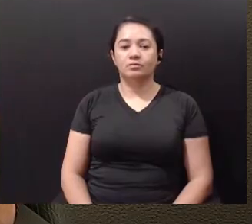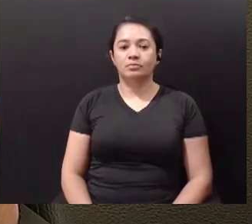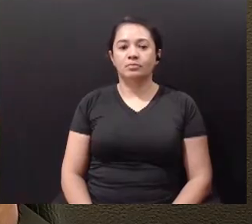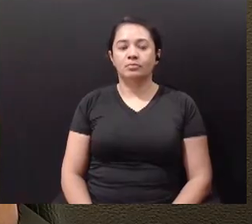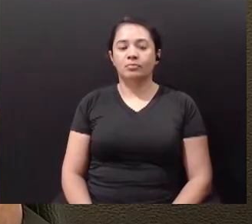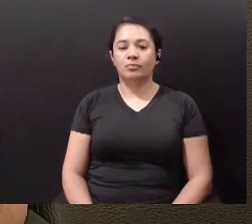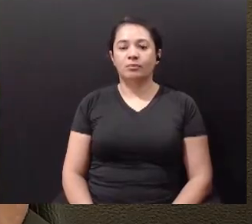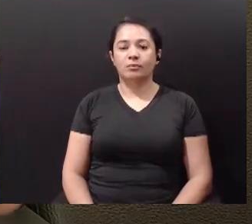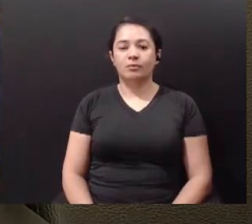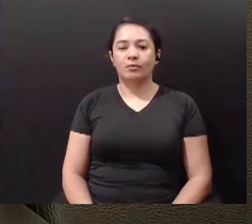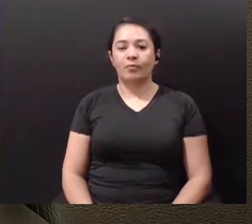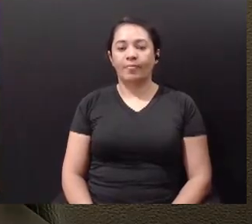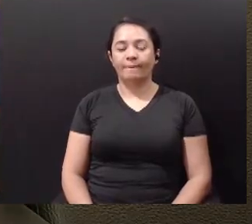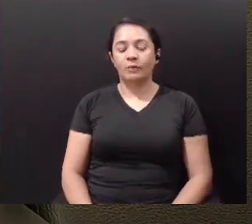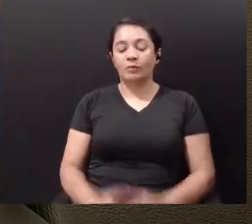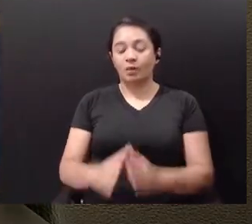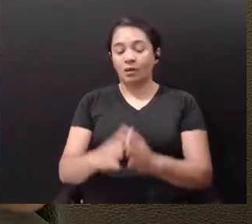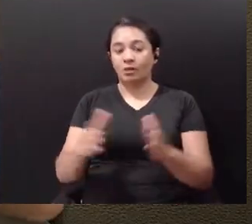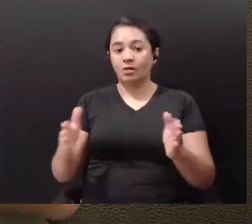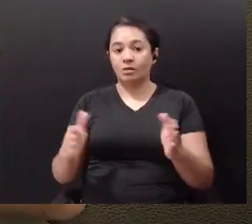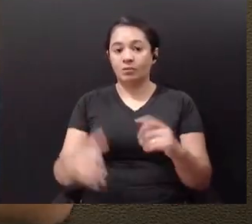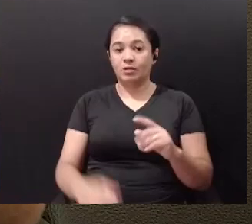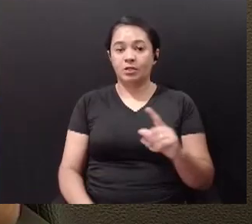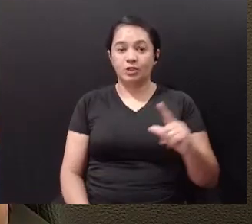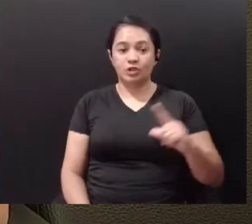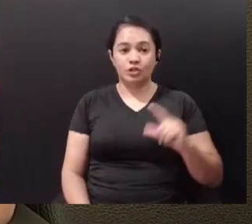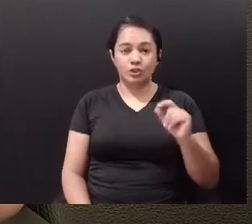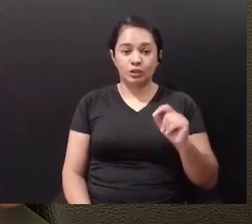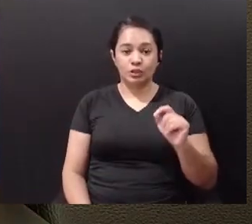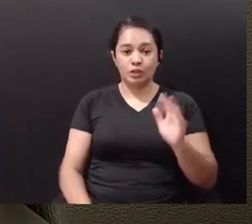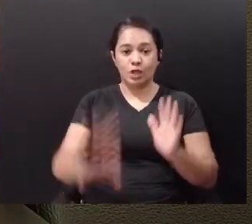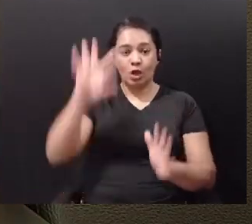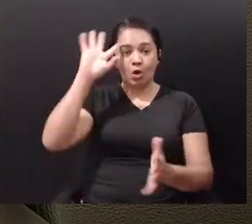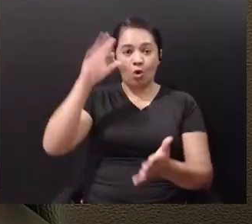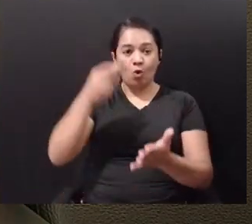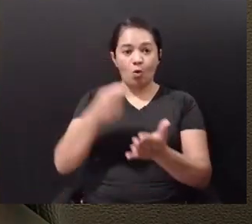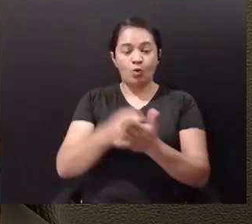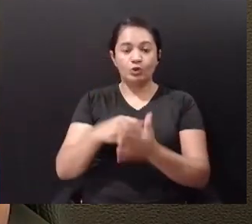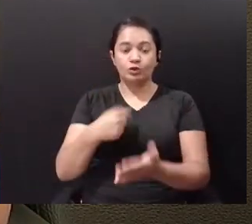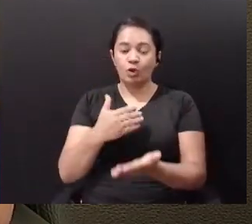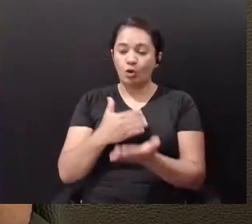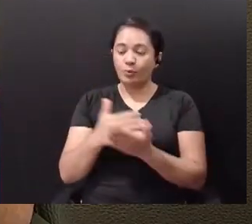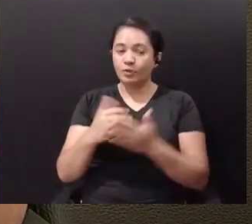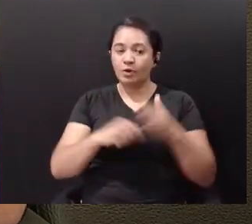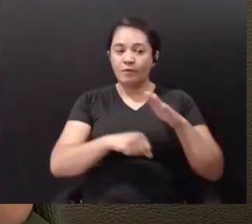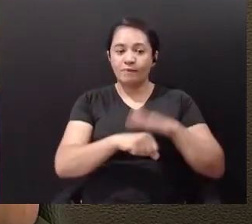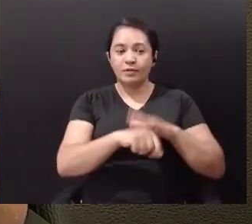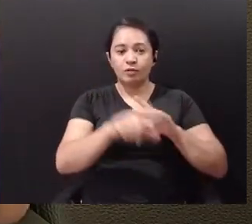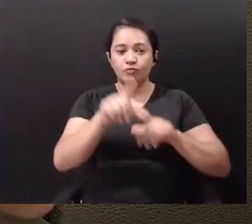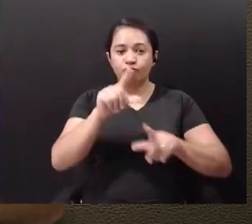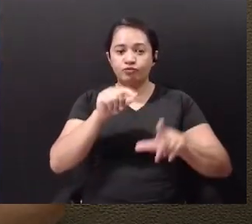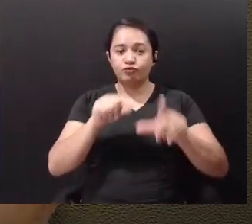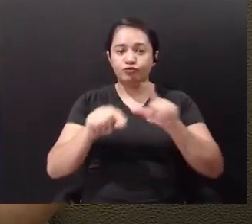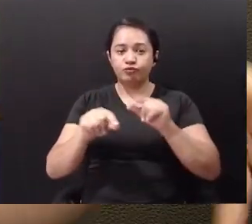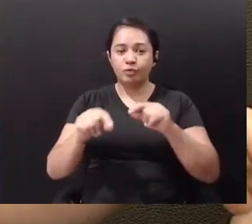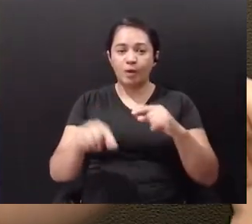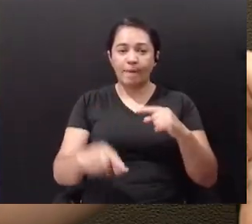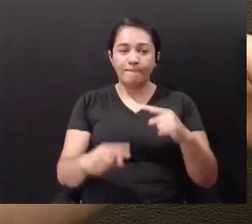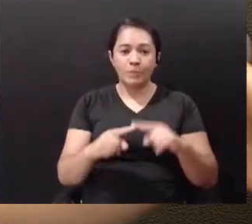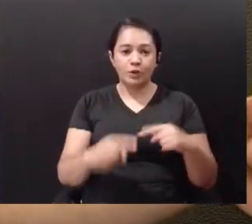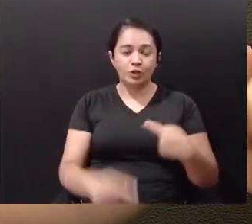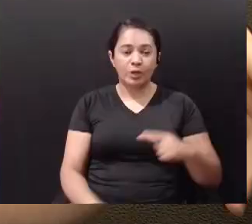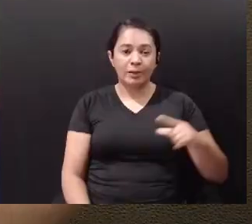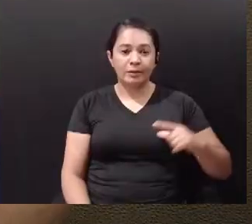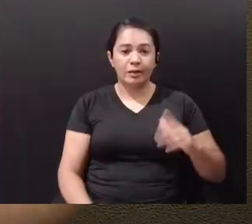Neste caso, nós tínhamos a resolução ali, nós começamos a fazer uma seleção de resoluções, porque nós temos bastante normatização